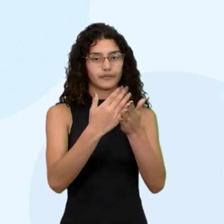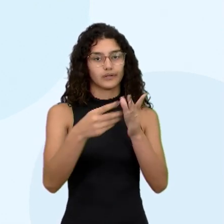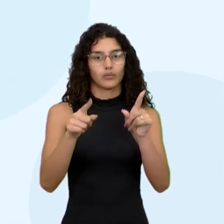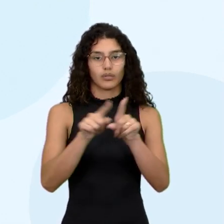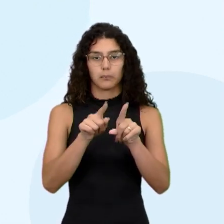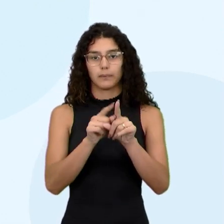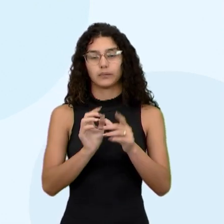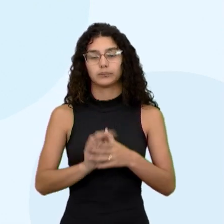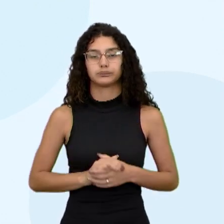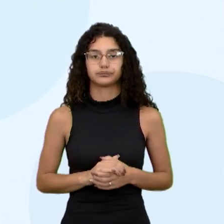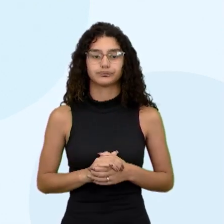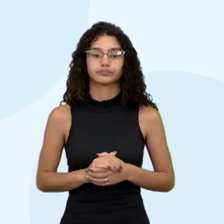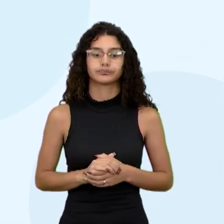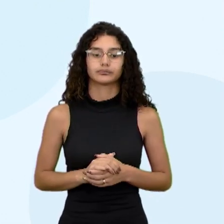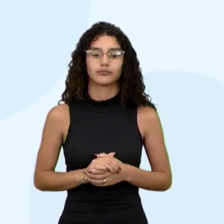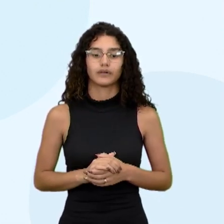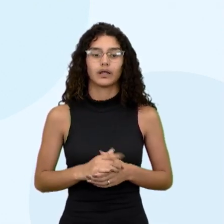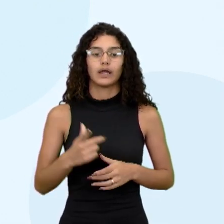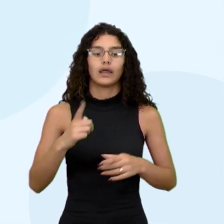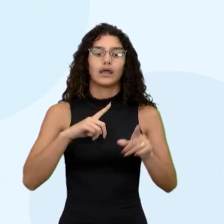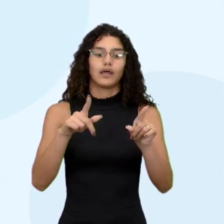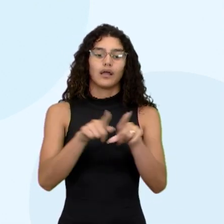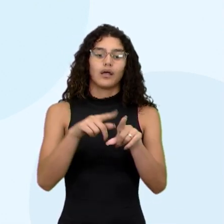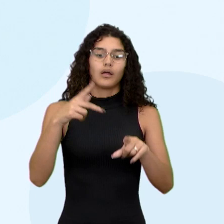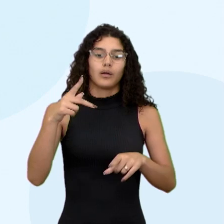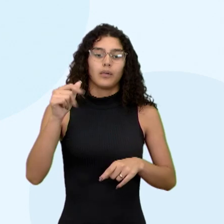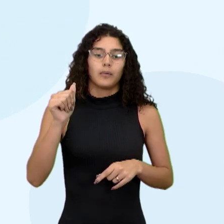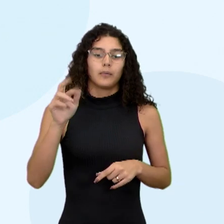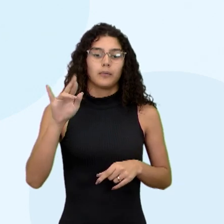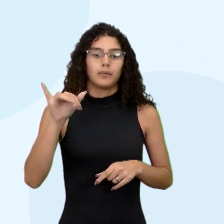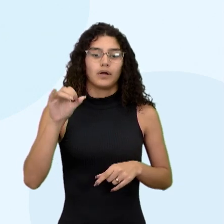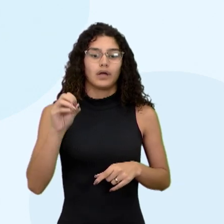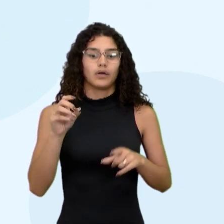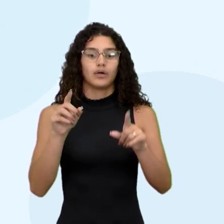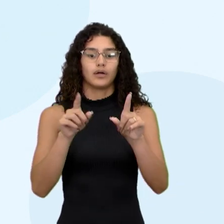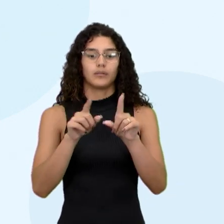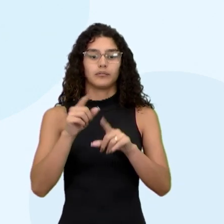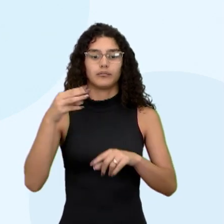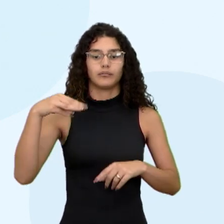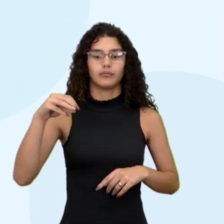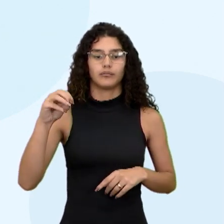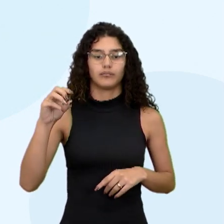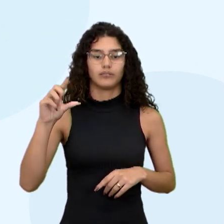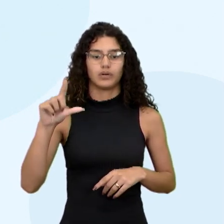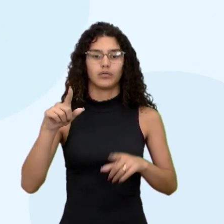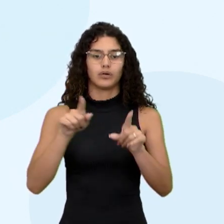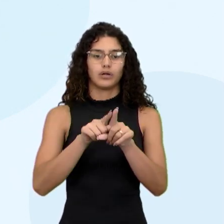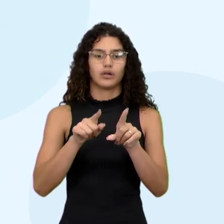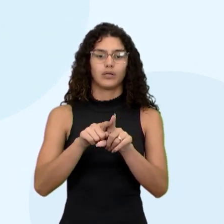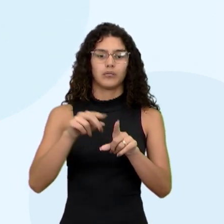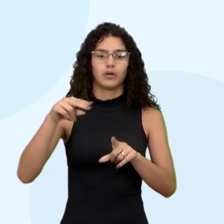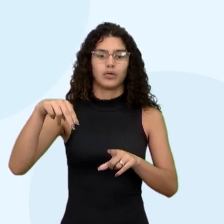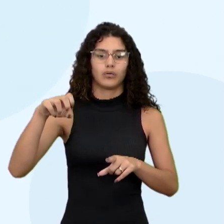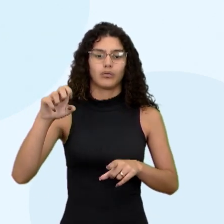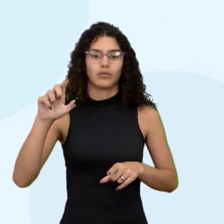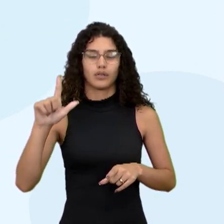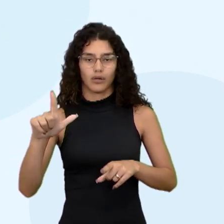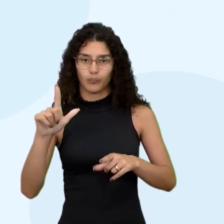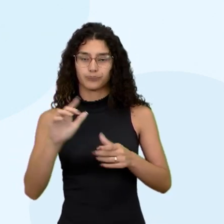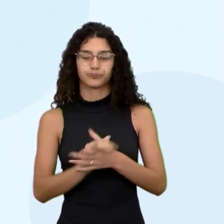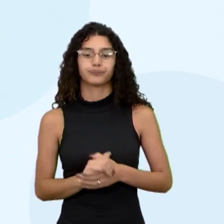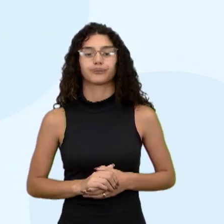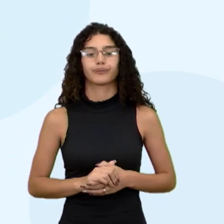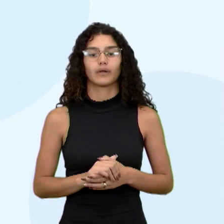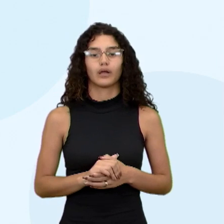aí nós temos aí o Paleoproterozoico, o Mesoproterozoico e o Neoproterozoico, né?